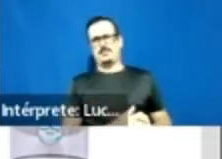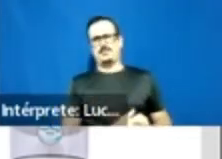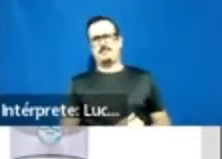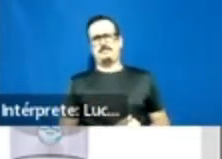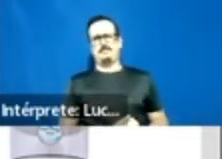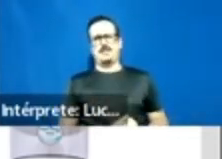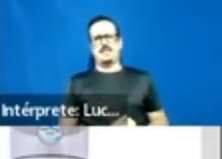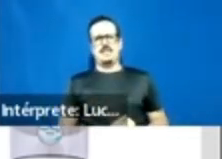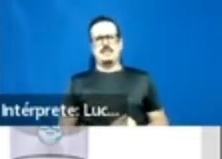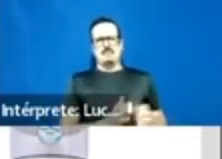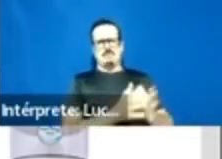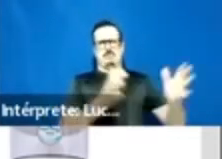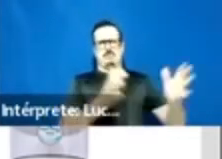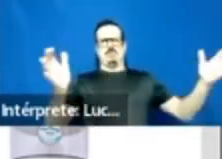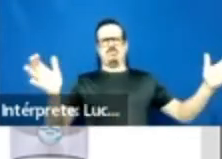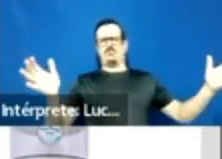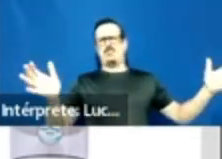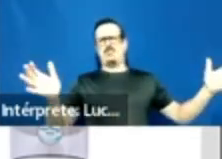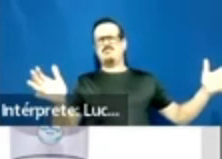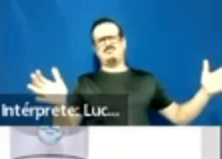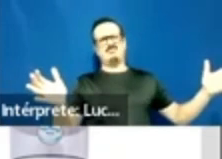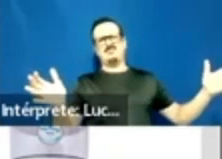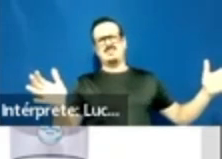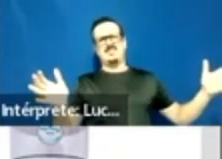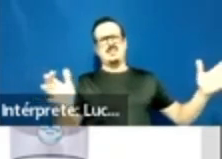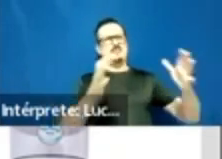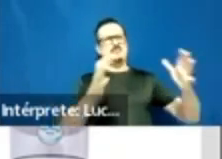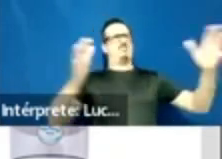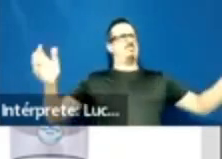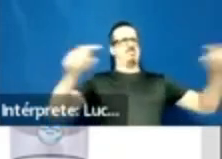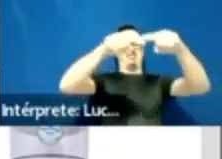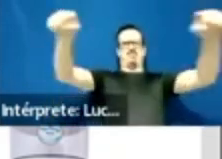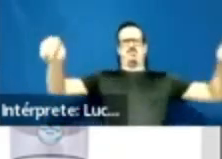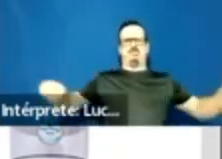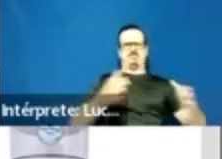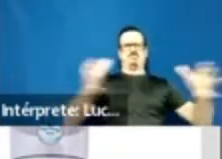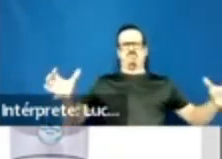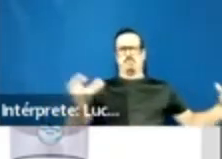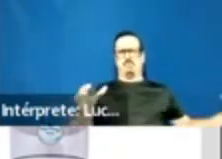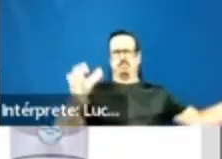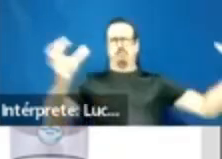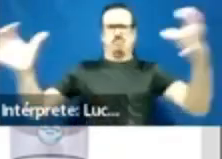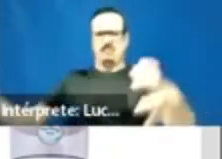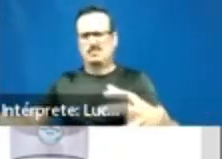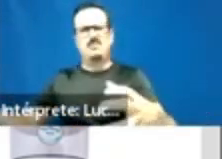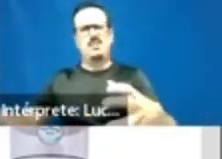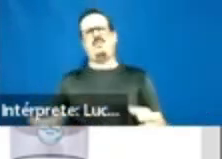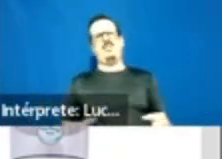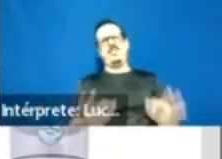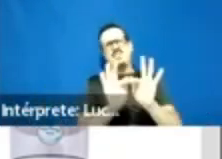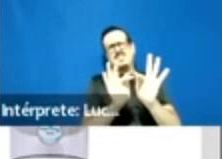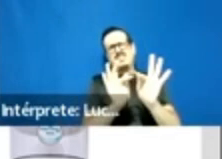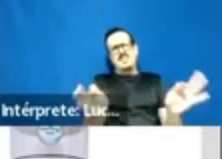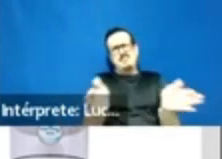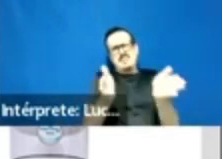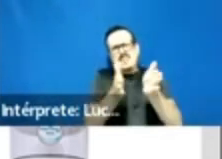não é algo grande que você teria que ocupar um quarto para ter, não é isso. Simples,